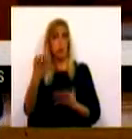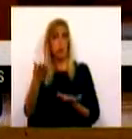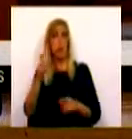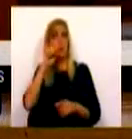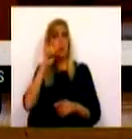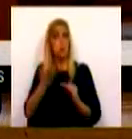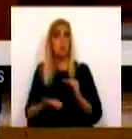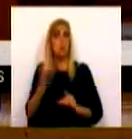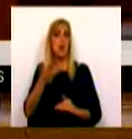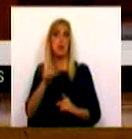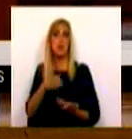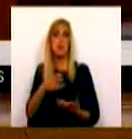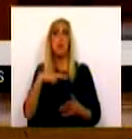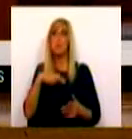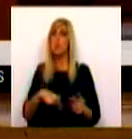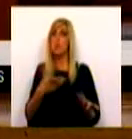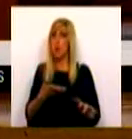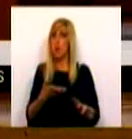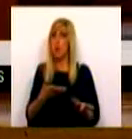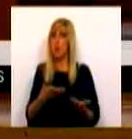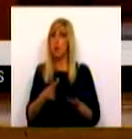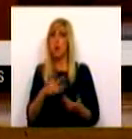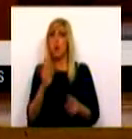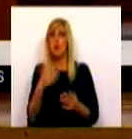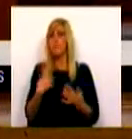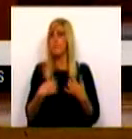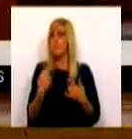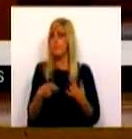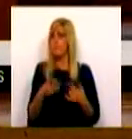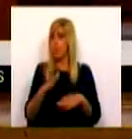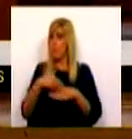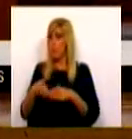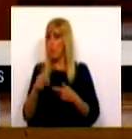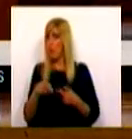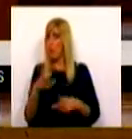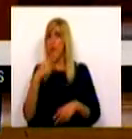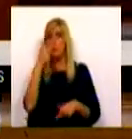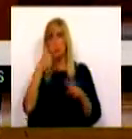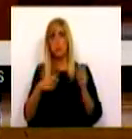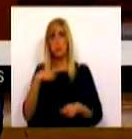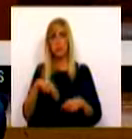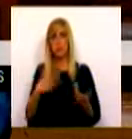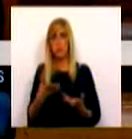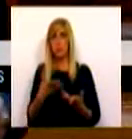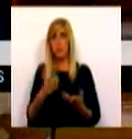seguro. Portugal prestigia-se no exterior e os portugueses contam